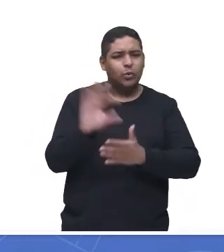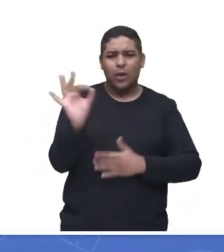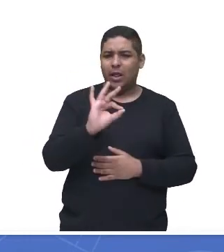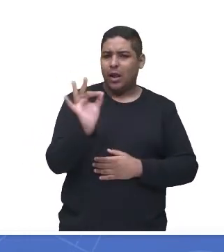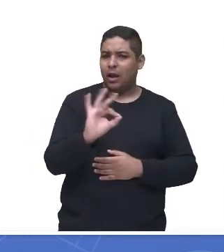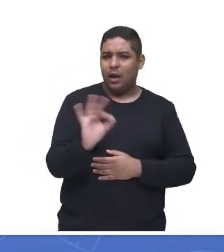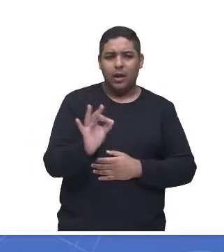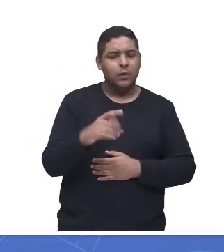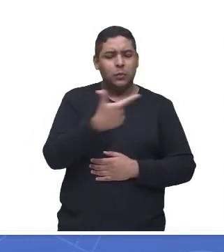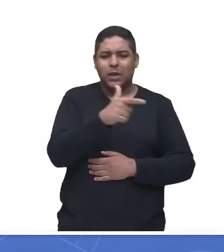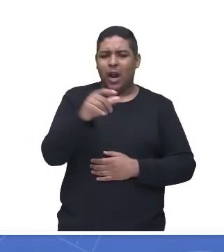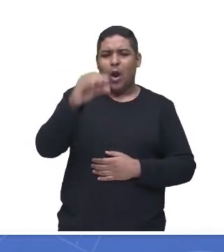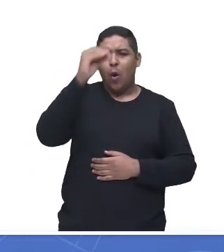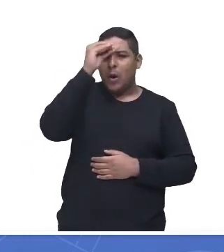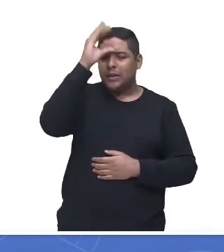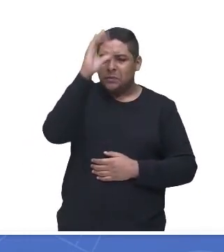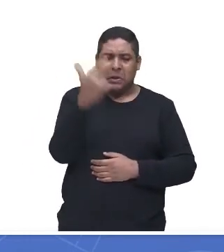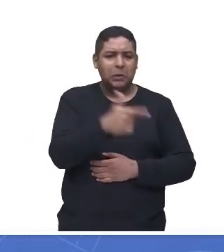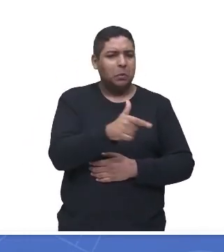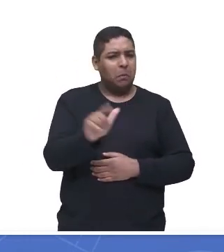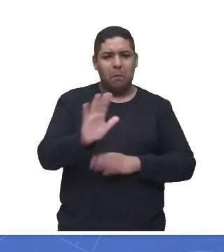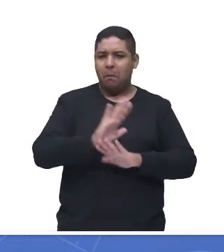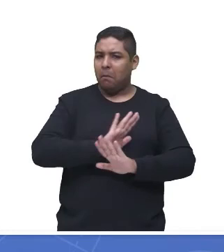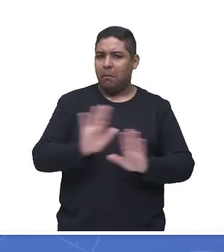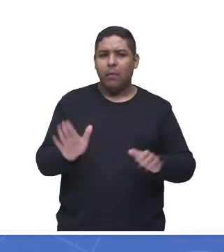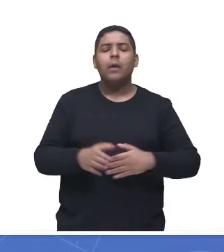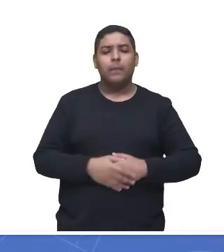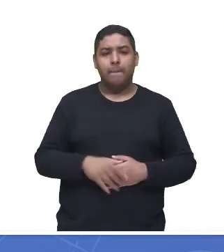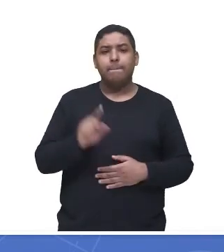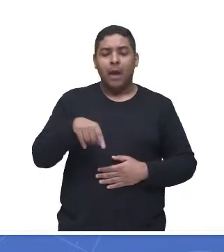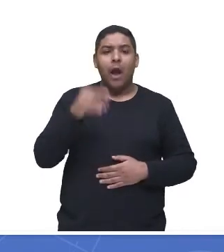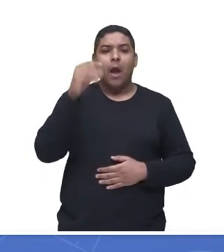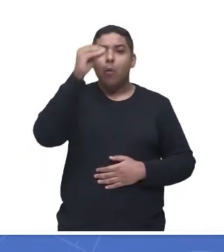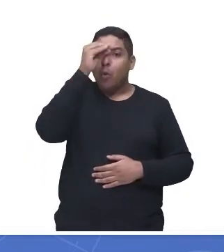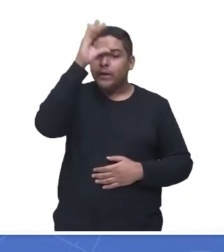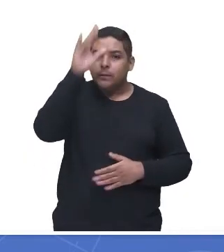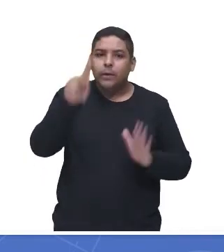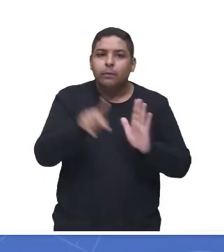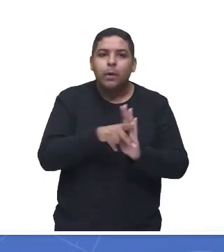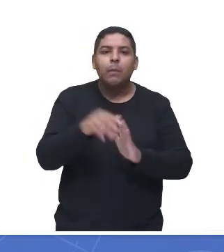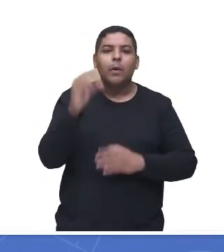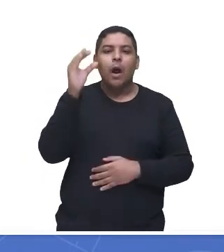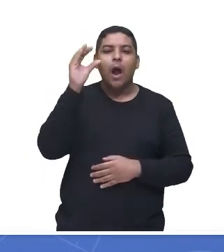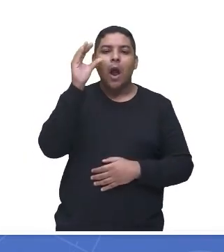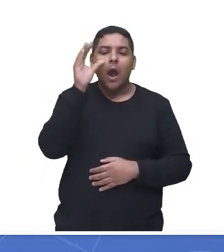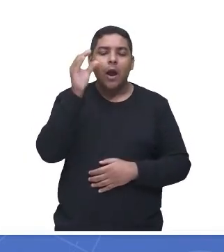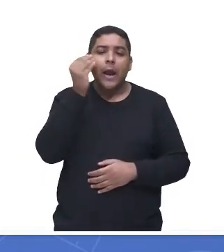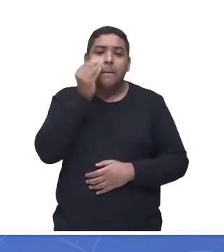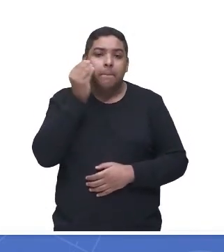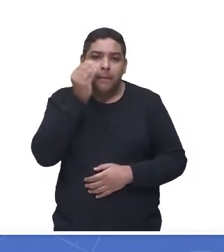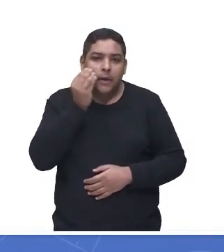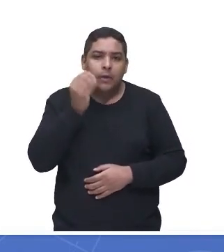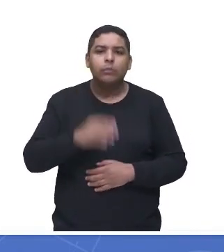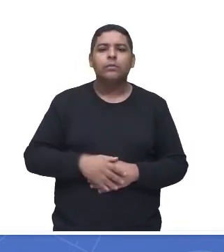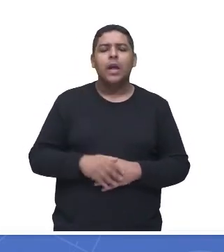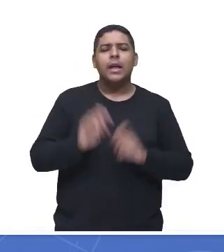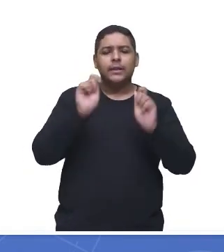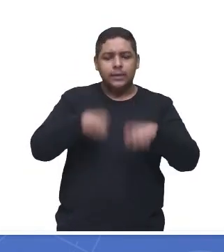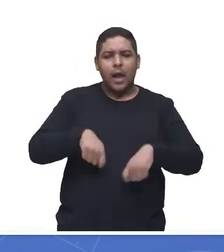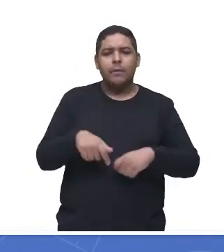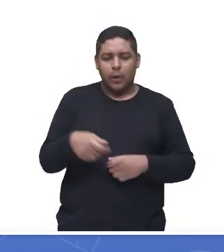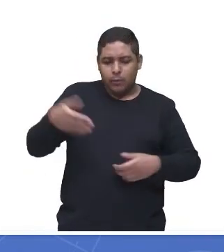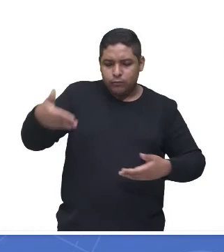né? Ele vai lá e ele faz uma plantação, ele sabe quando colher, sabe como plantar, como cavar a